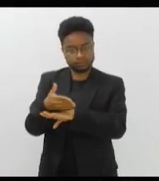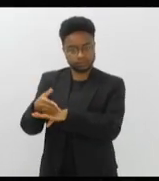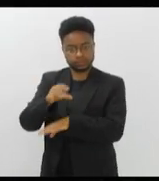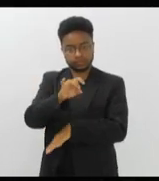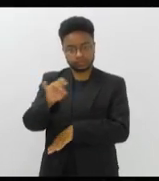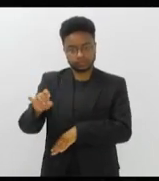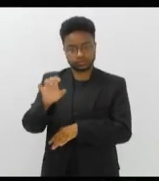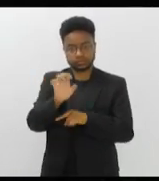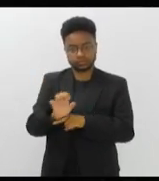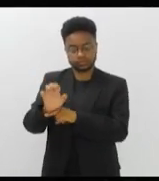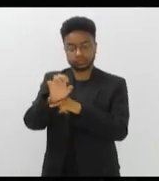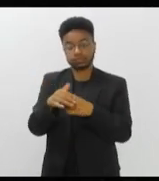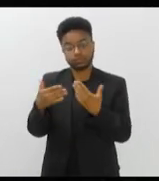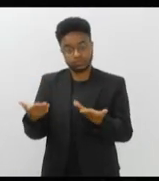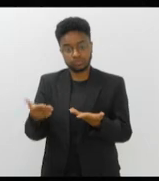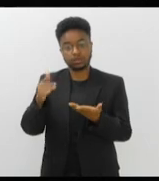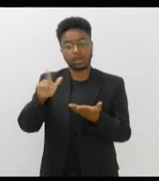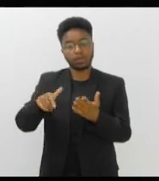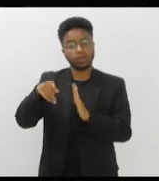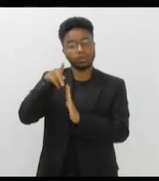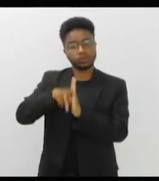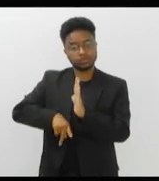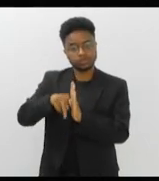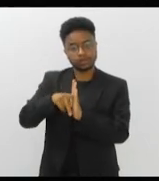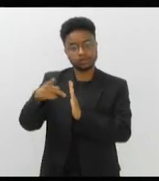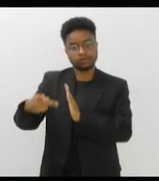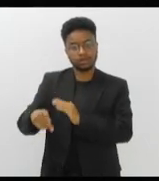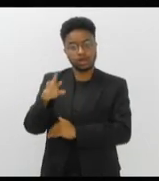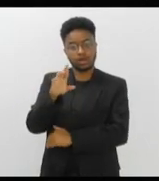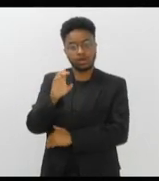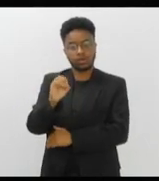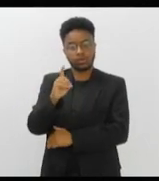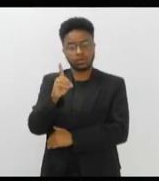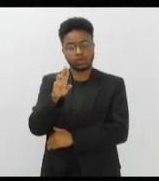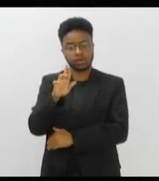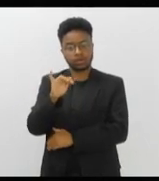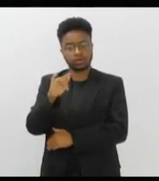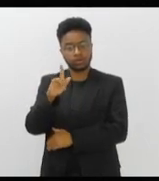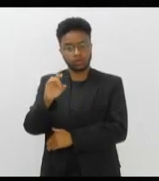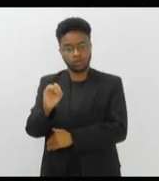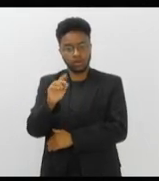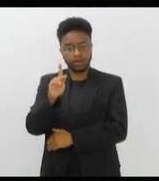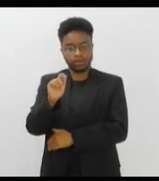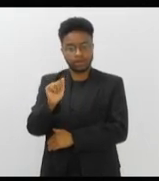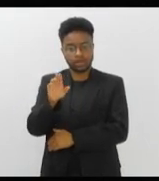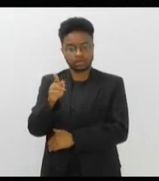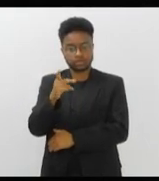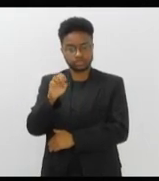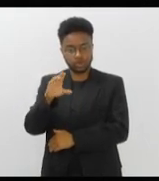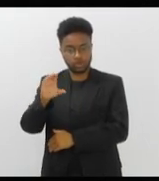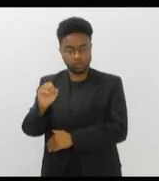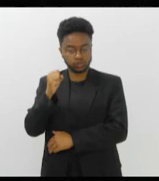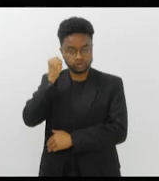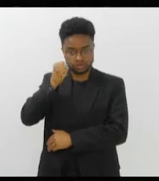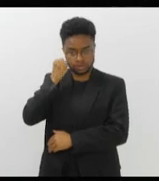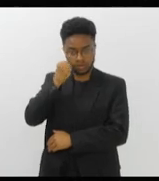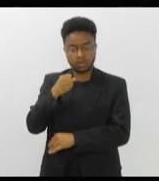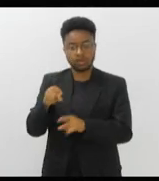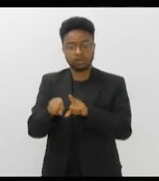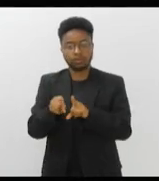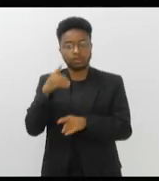Então esse é o projeto do Rodrigo Pacheco Senador Rodrigo Pacheco e o deputado al